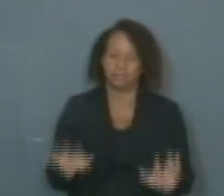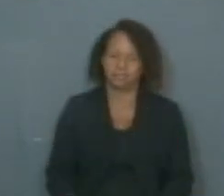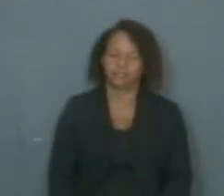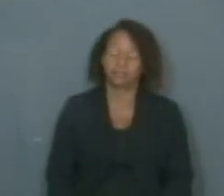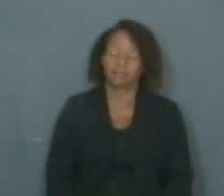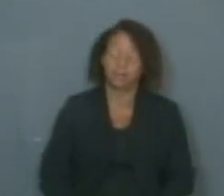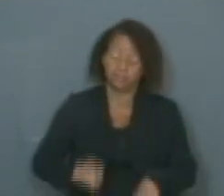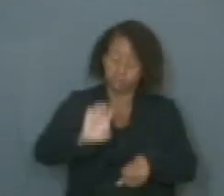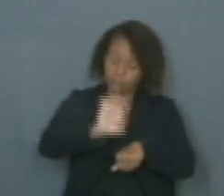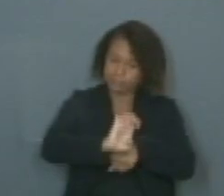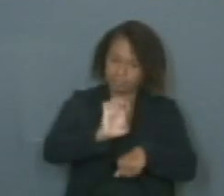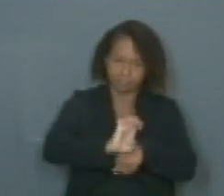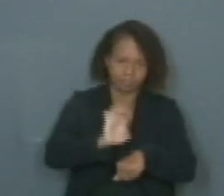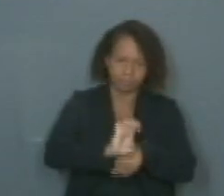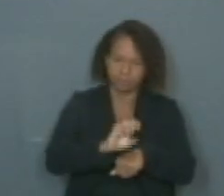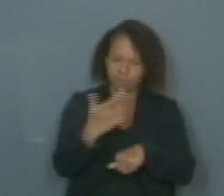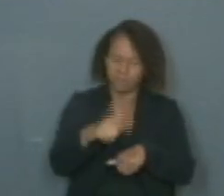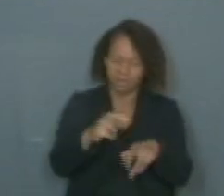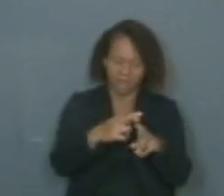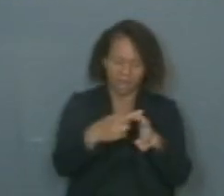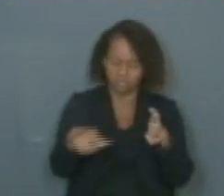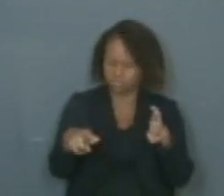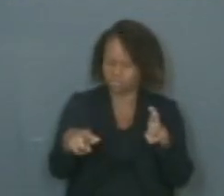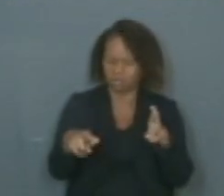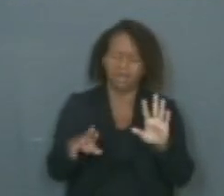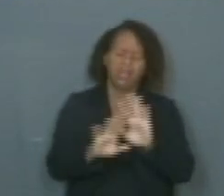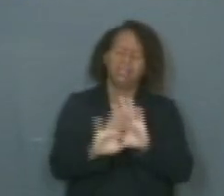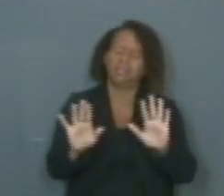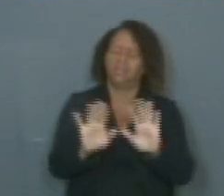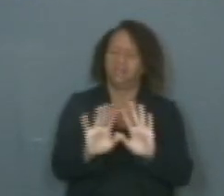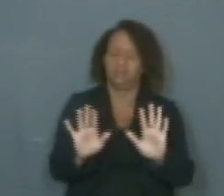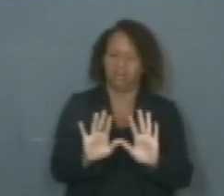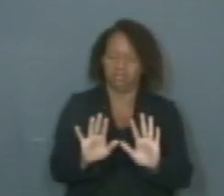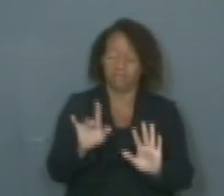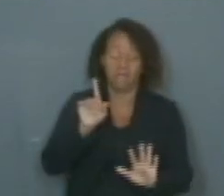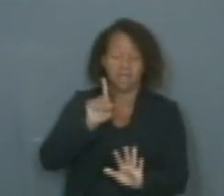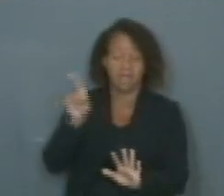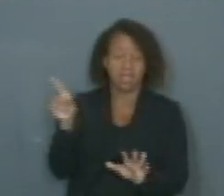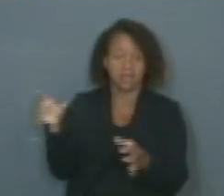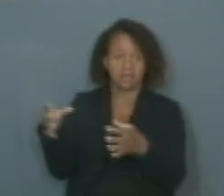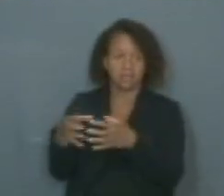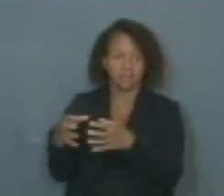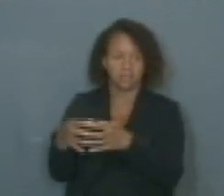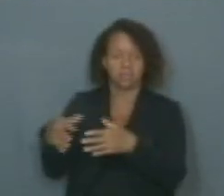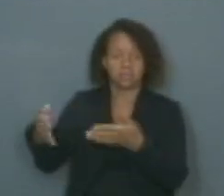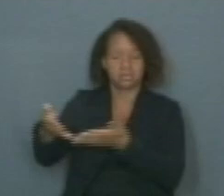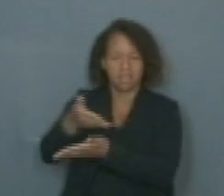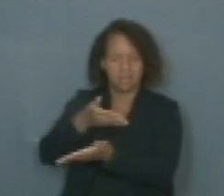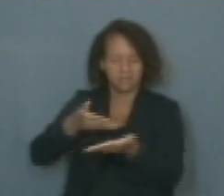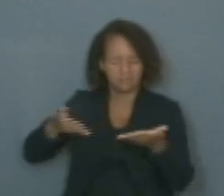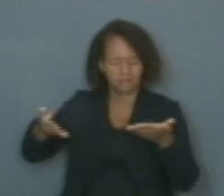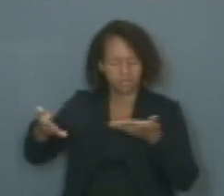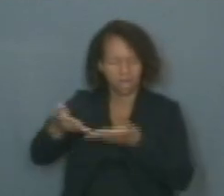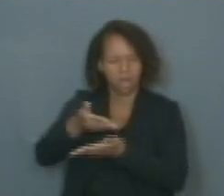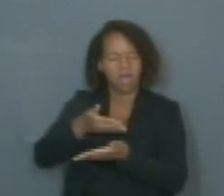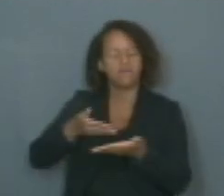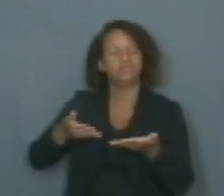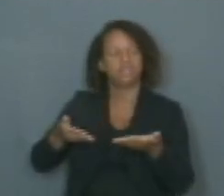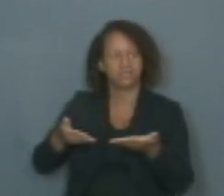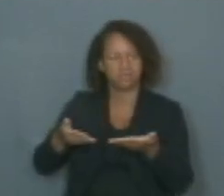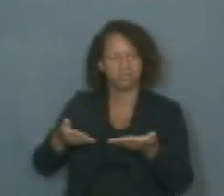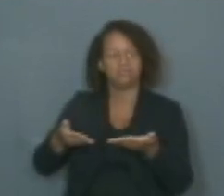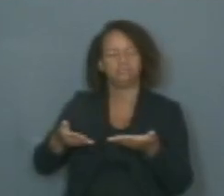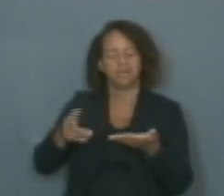o Estado, não tem uma religião. Não. Eles se envolvem, entendeu? Eles se